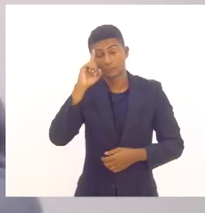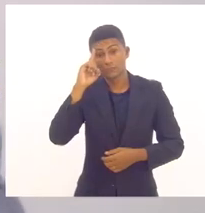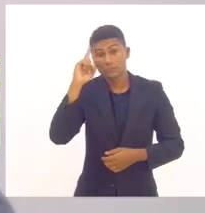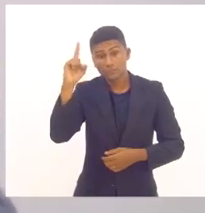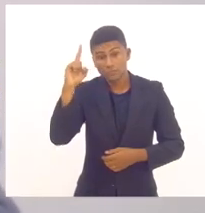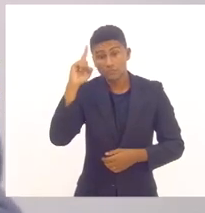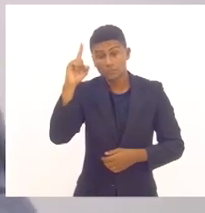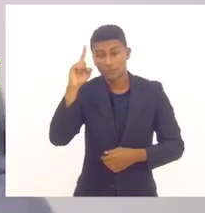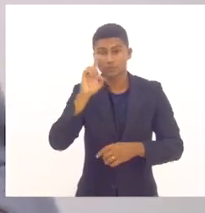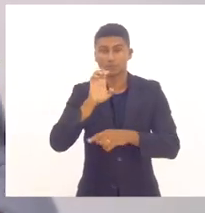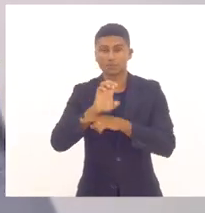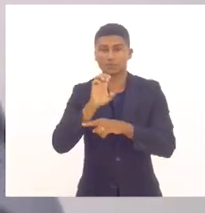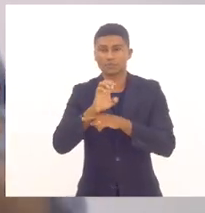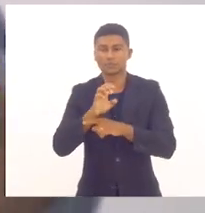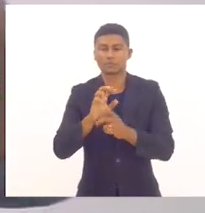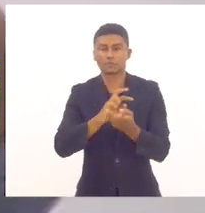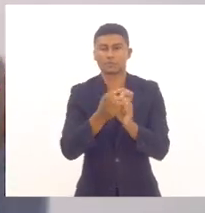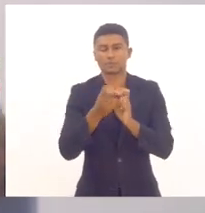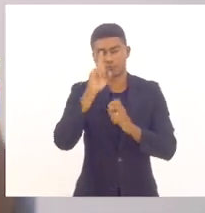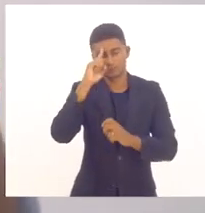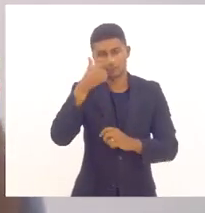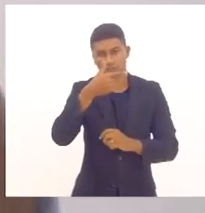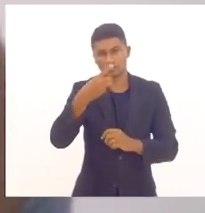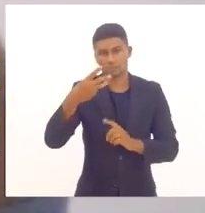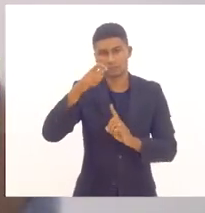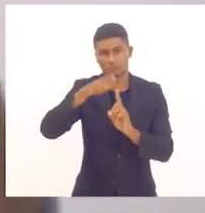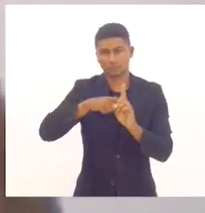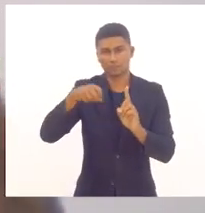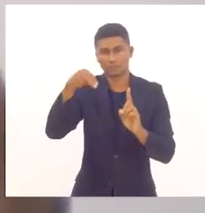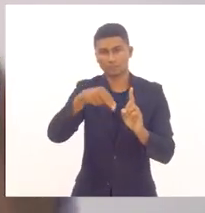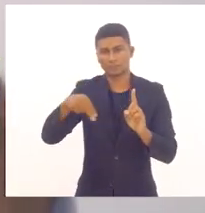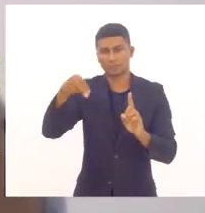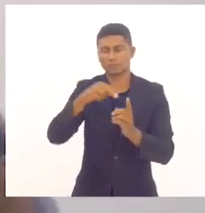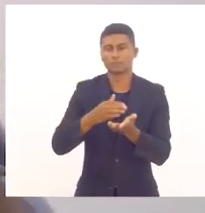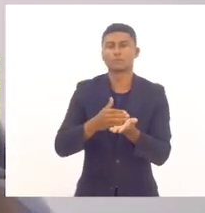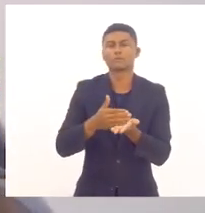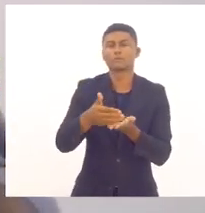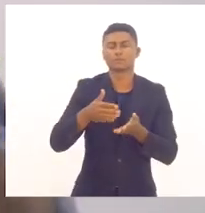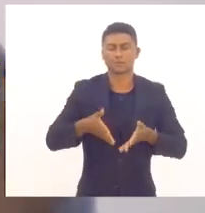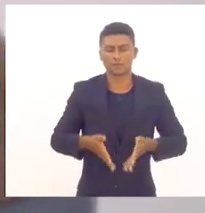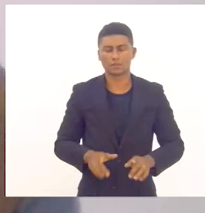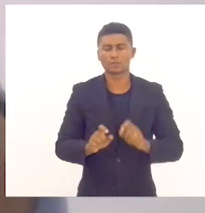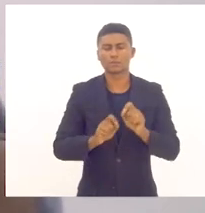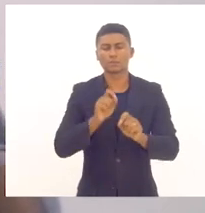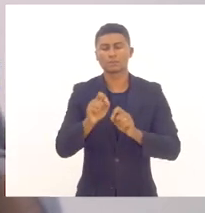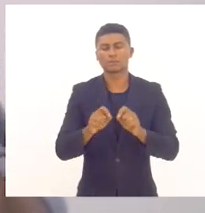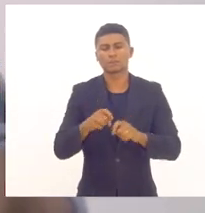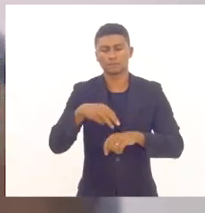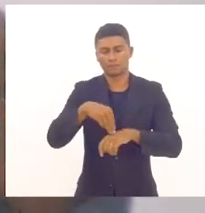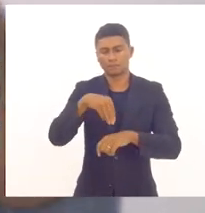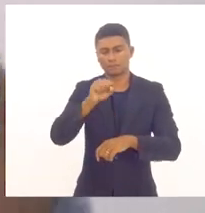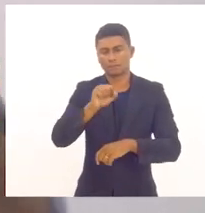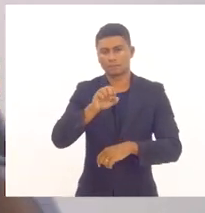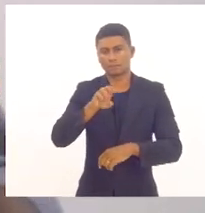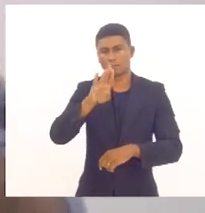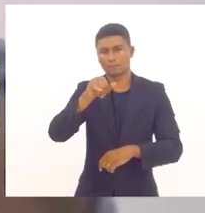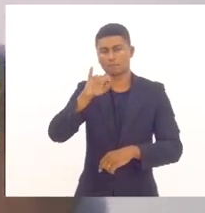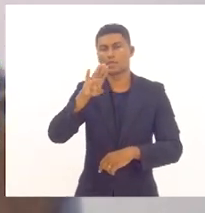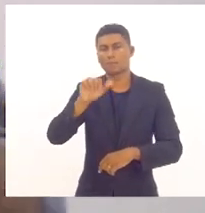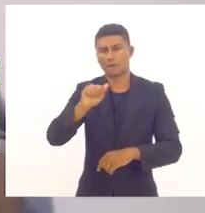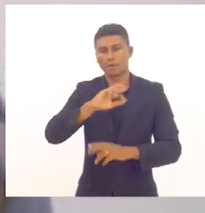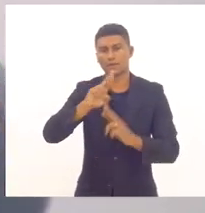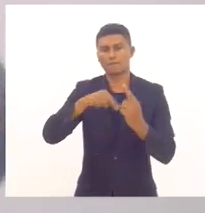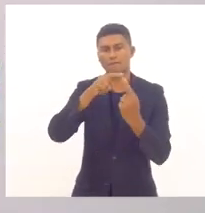era 23 de novembro, é o dia que nasceu quem? Manuel do Reis Machado, mestre Bimba, que é um grande mestre de capoeira, uma referência mundial, mas